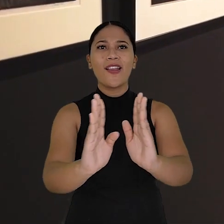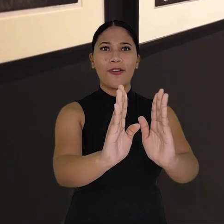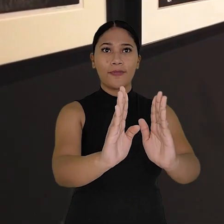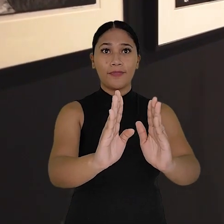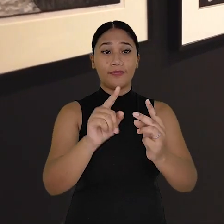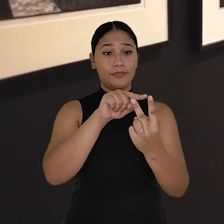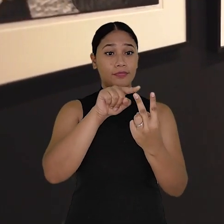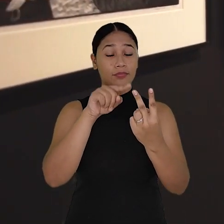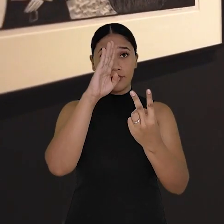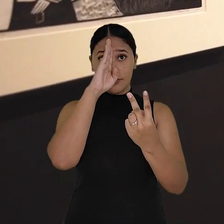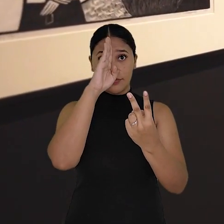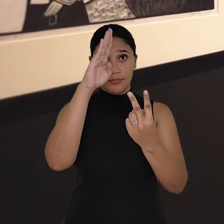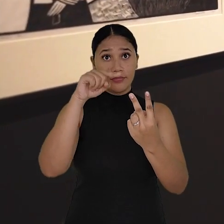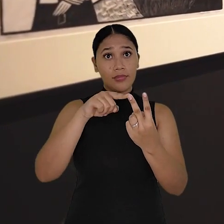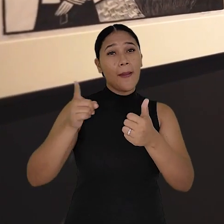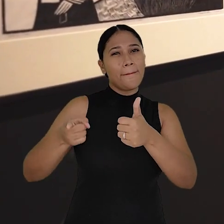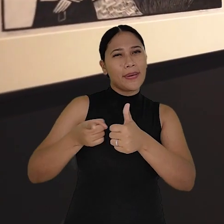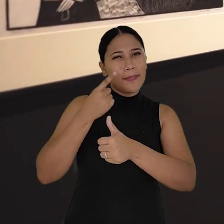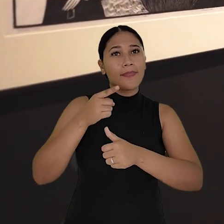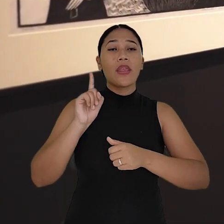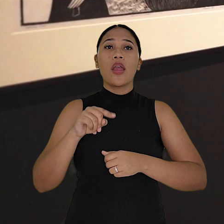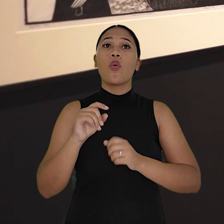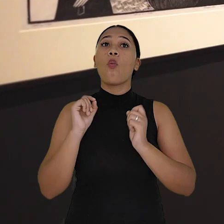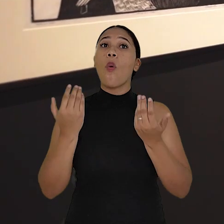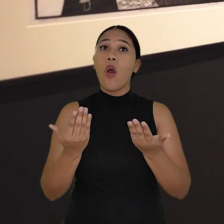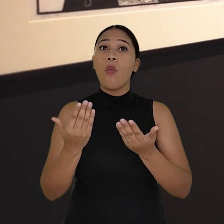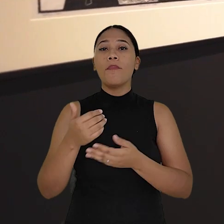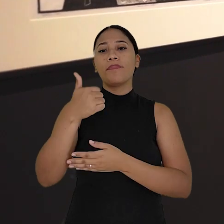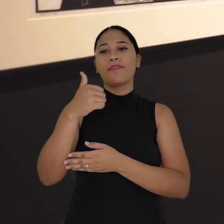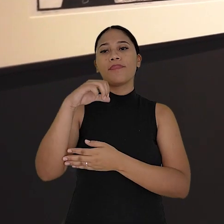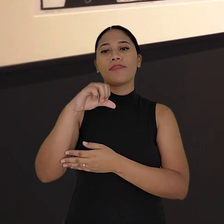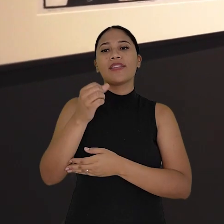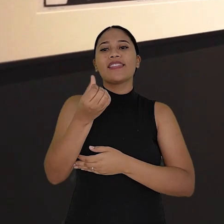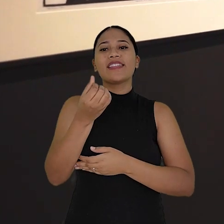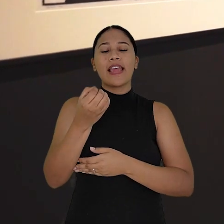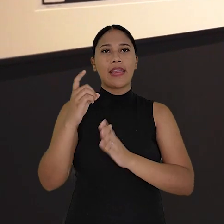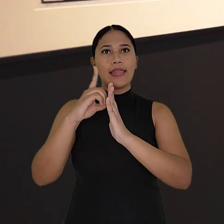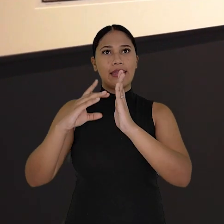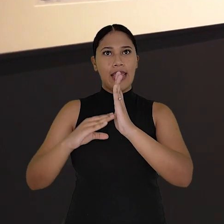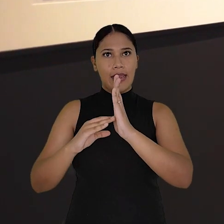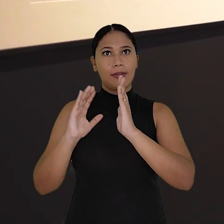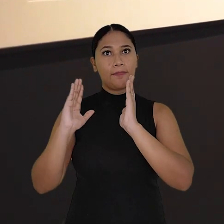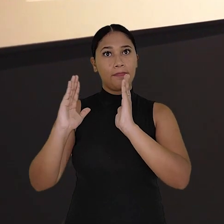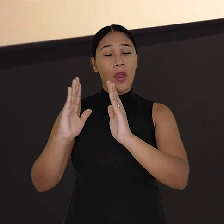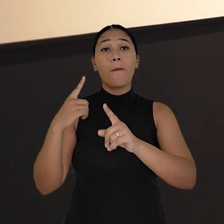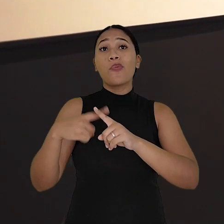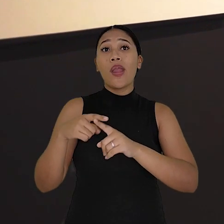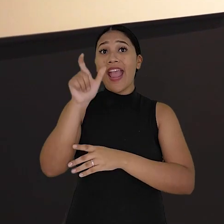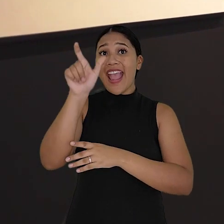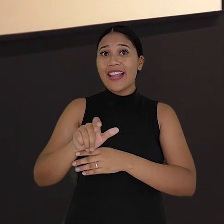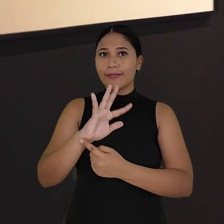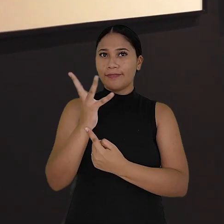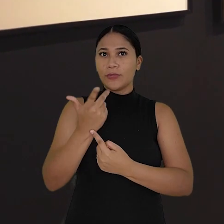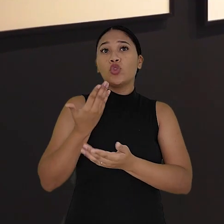duas primeiras aqui são obras que ele fez ainda nos anos 60, porque o Samico,